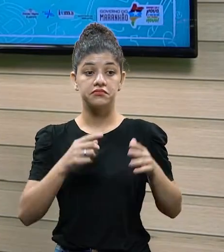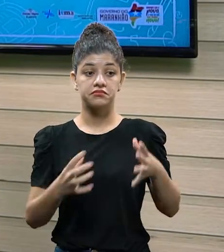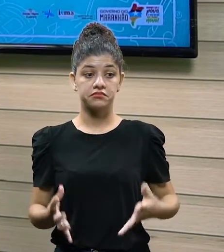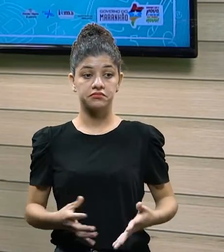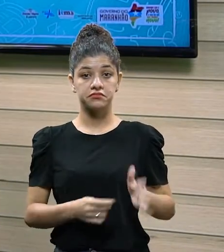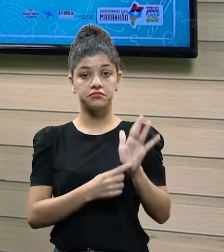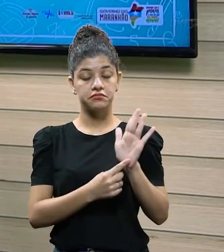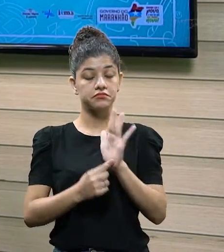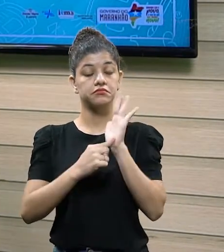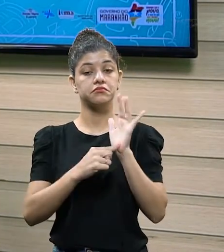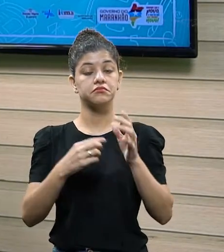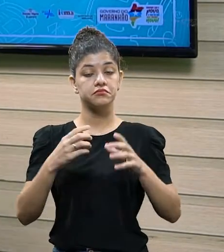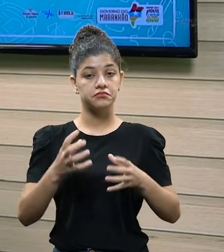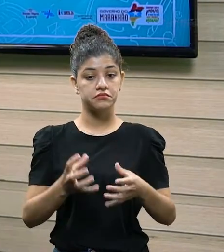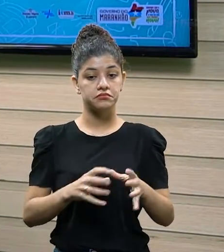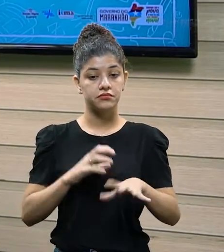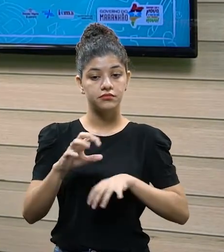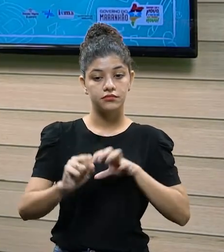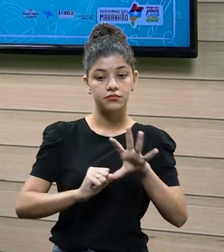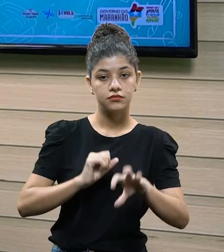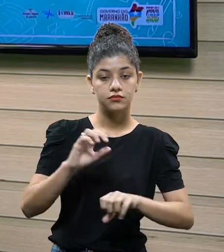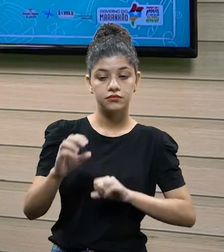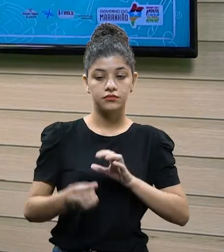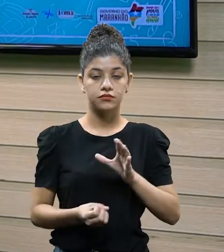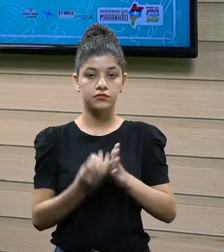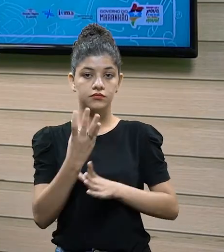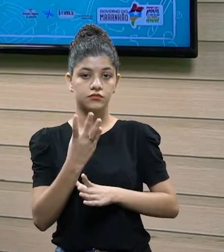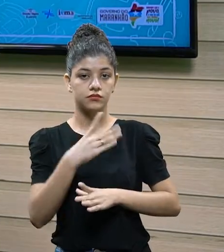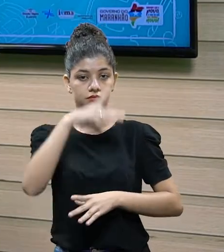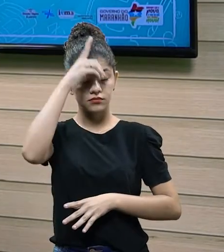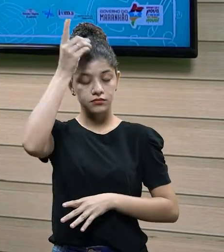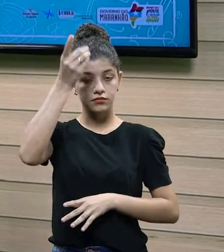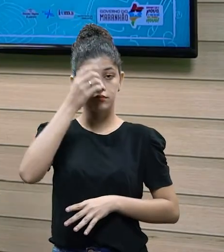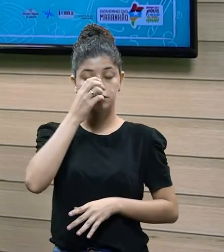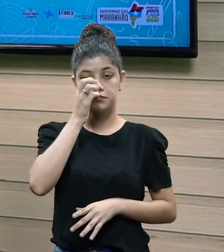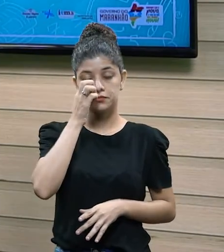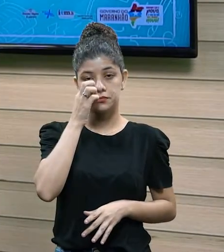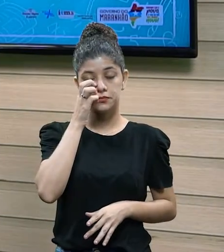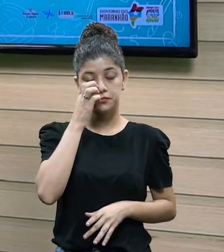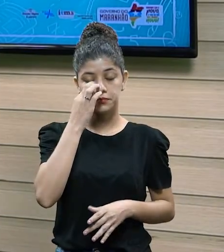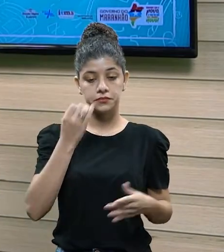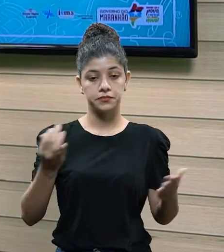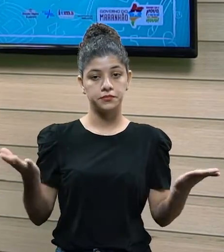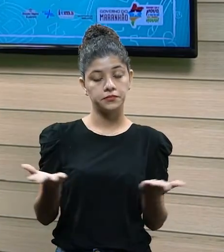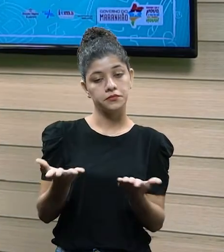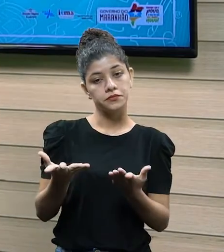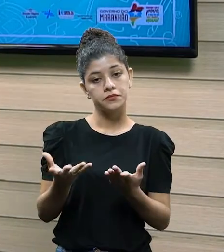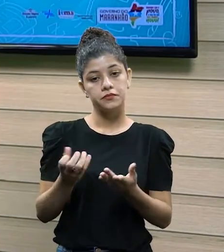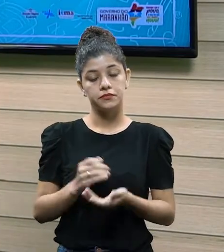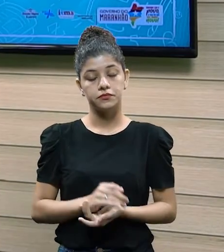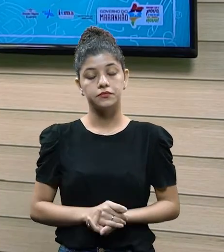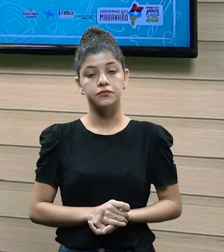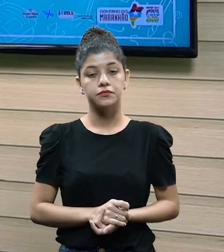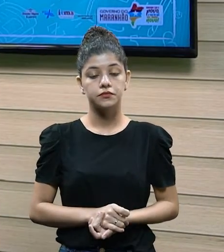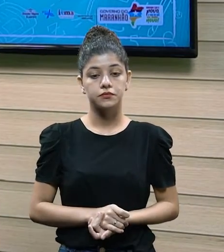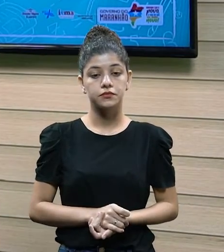eles criam, eles buscam inovar, eles buscam fazer diferente. E hoje, nesse mercado tão